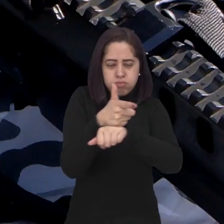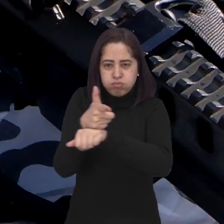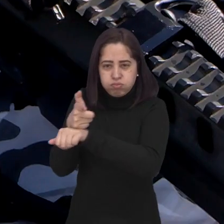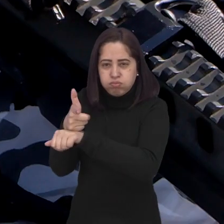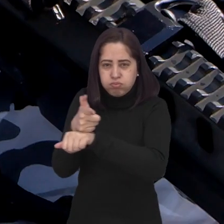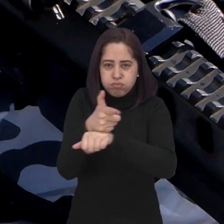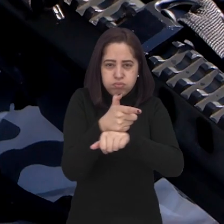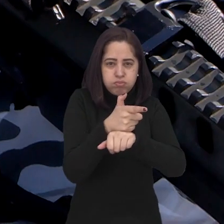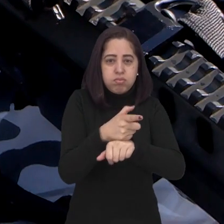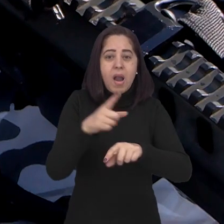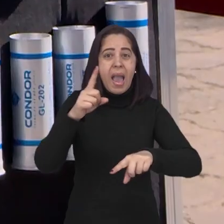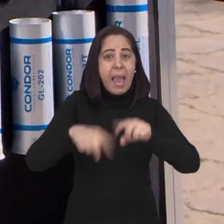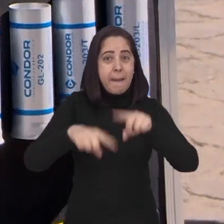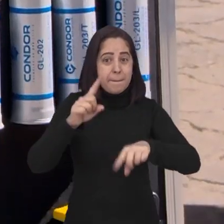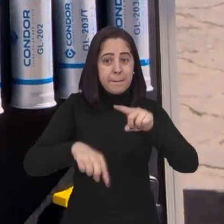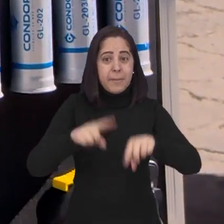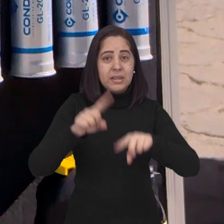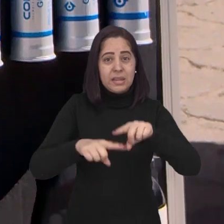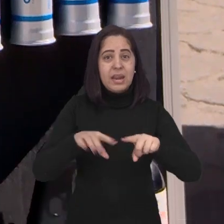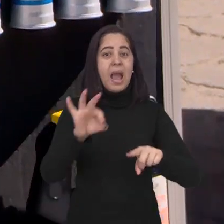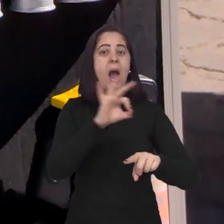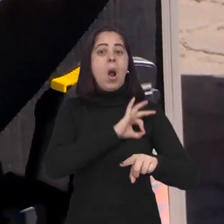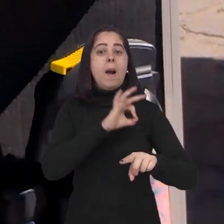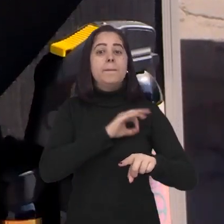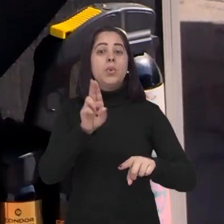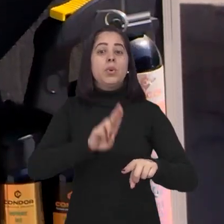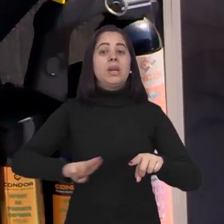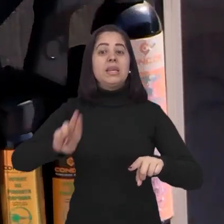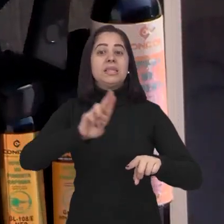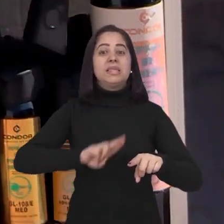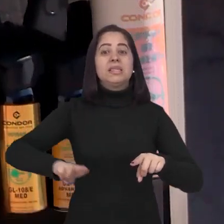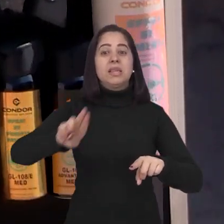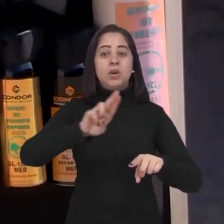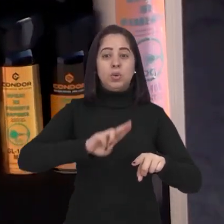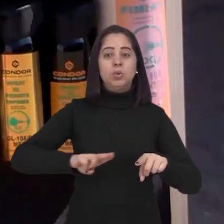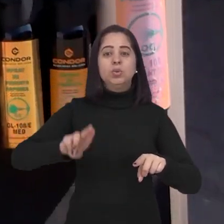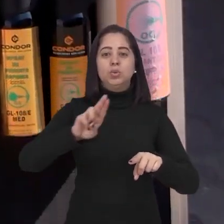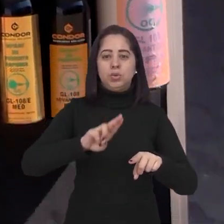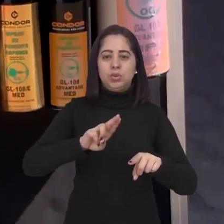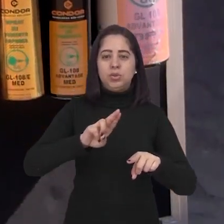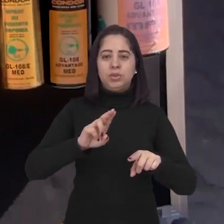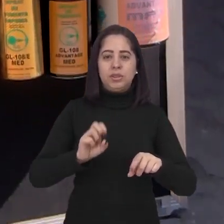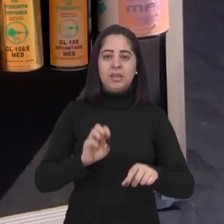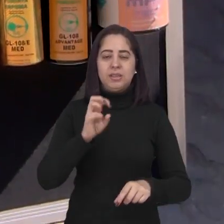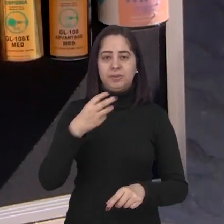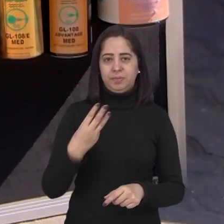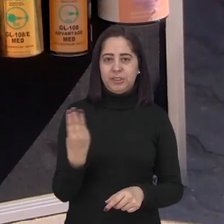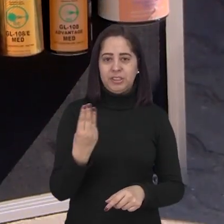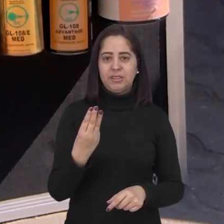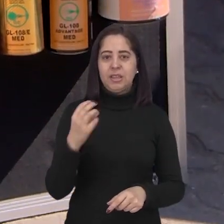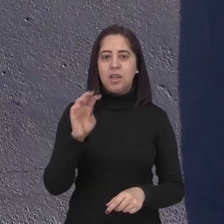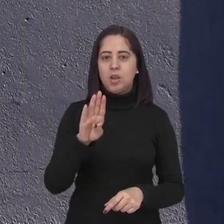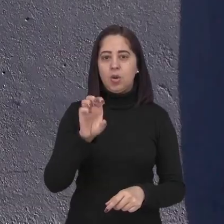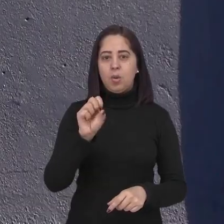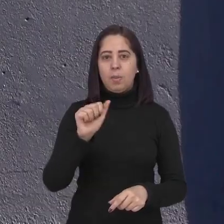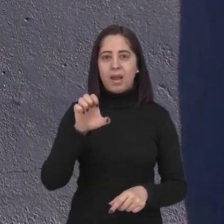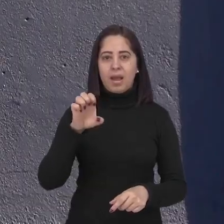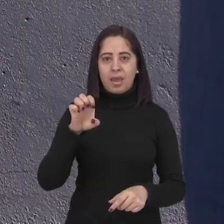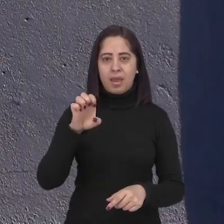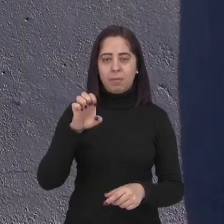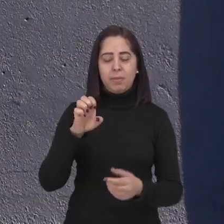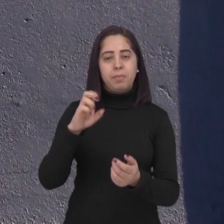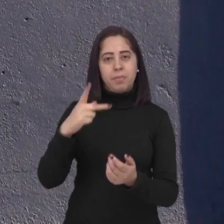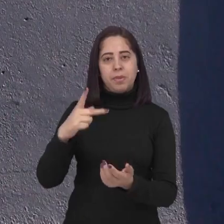dos equipamentos disponíveis para os policiais que fazem parte de um grupo chamado Terceiro BAEP. É um